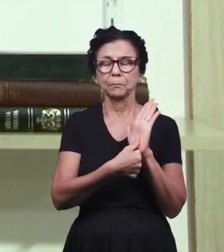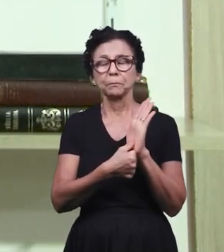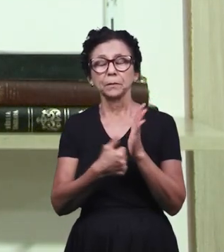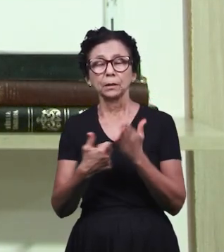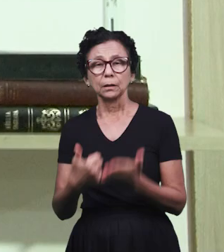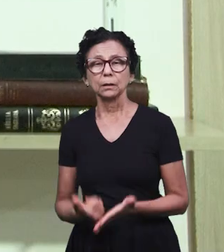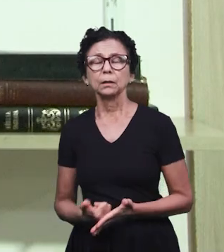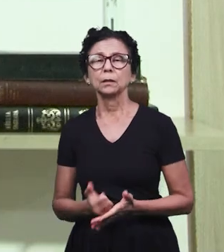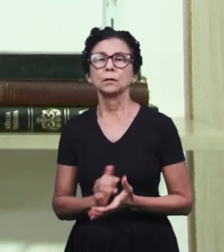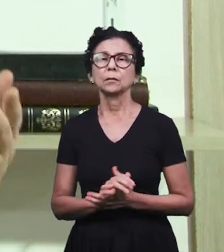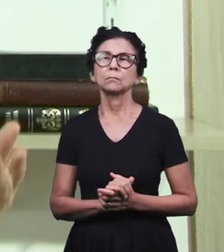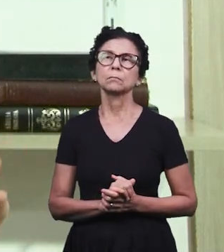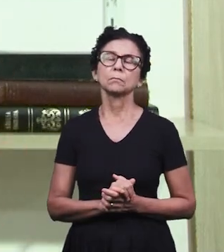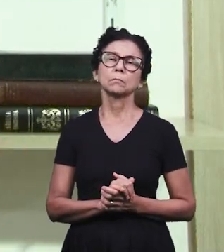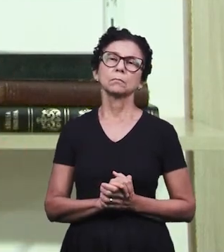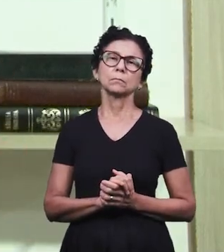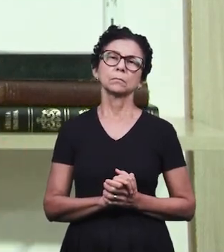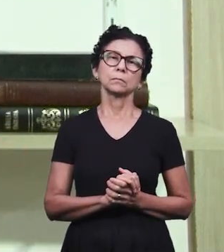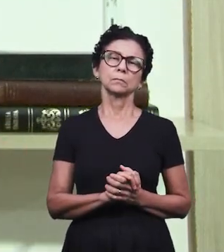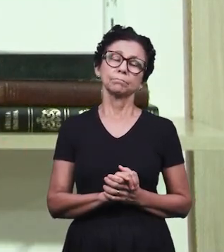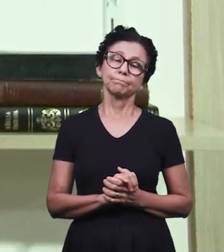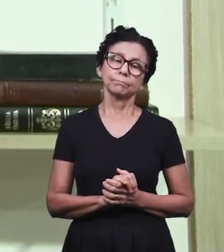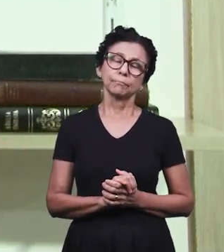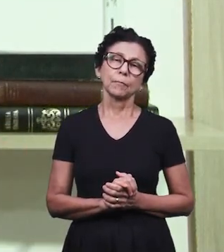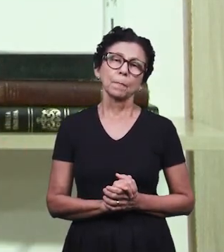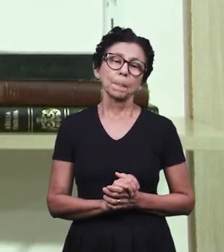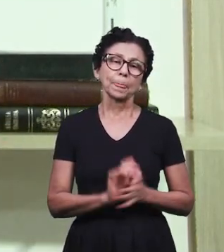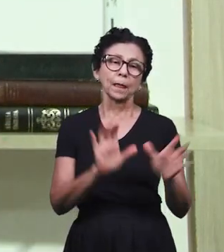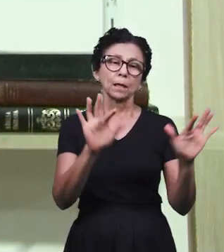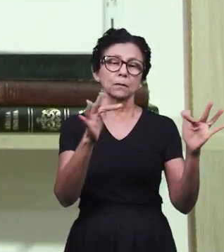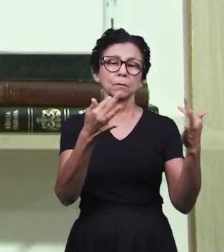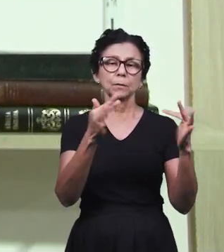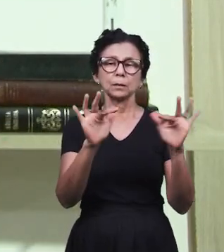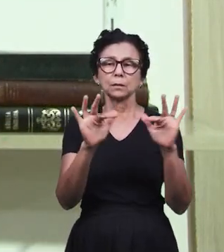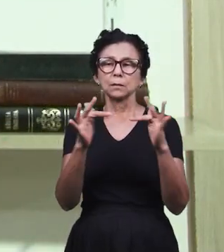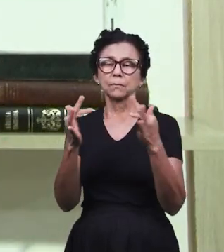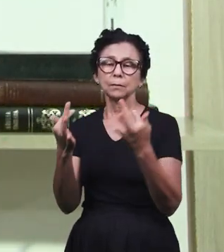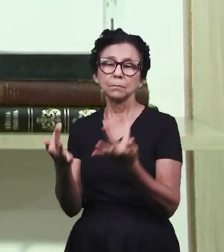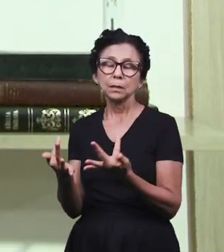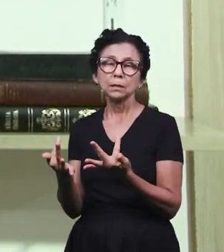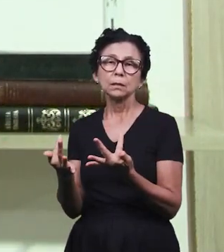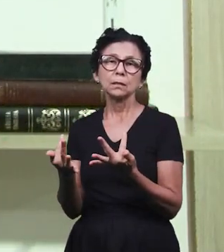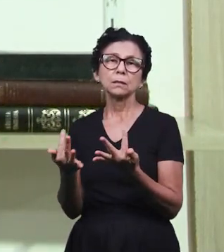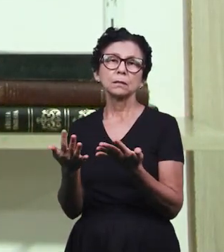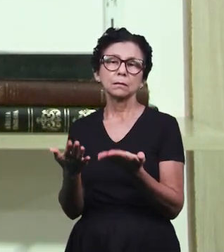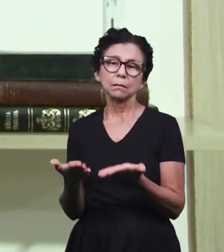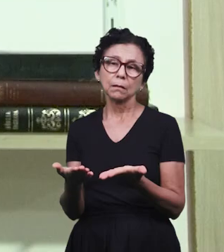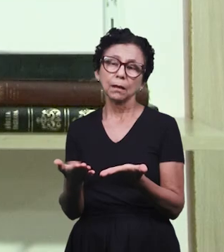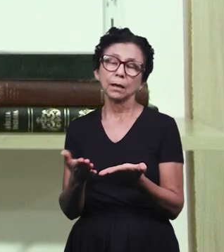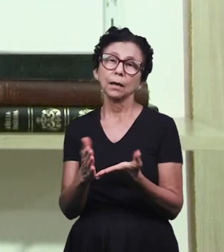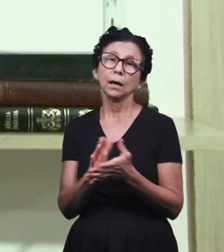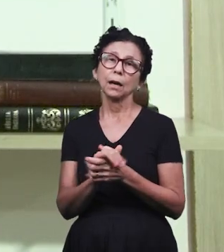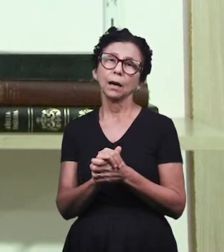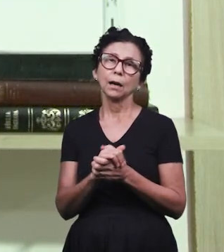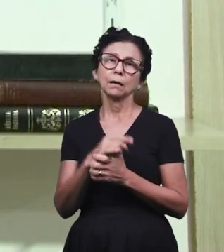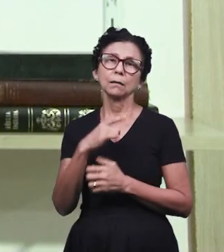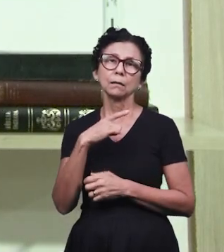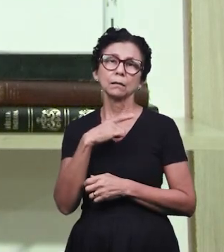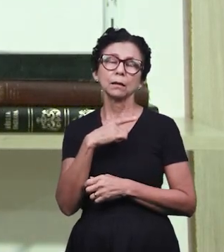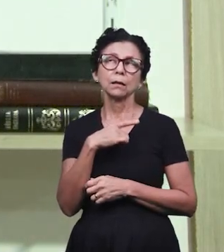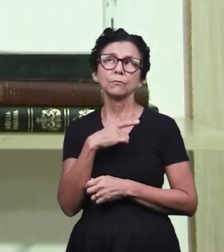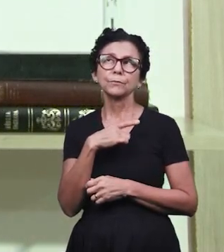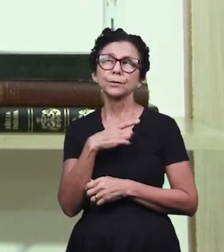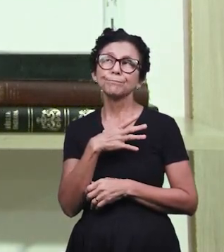condições, das suas dores, das suas queixas, da sua desconstrução daquele filho que foi